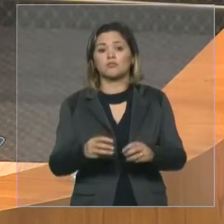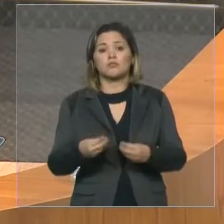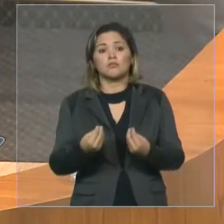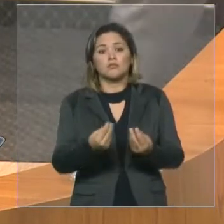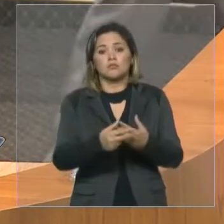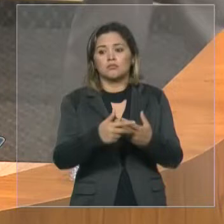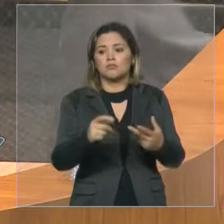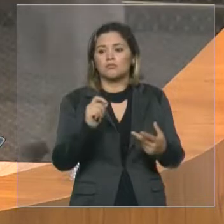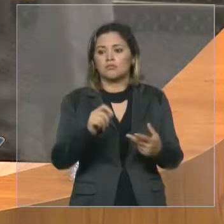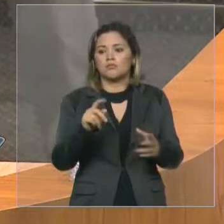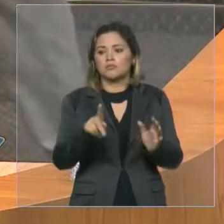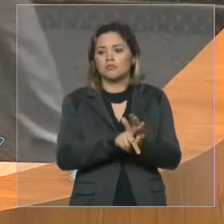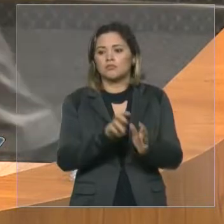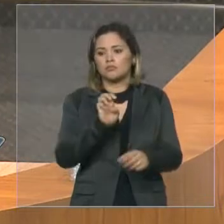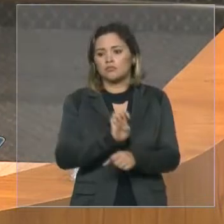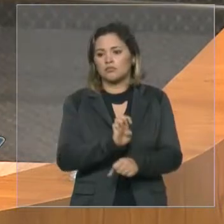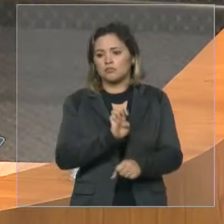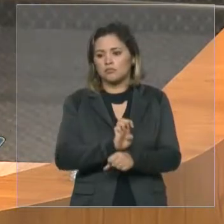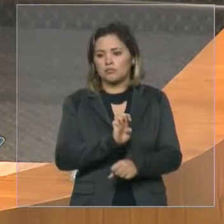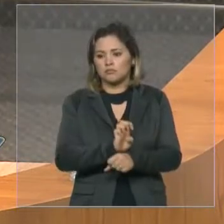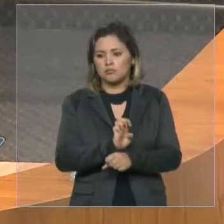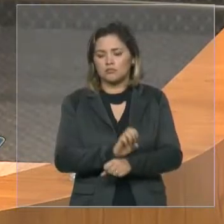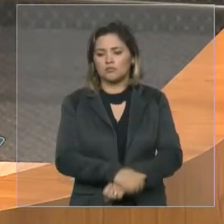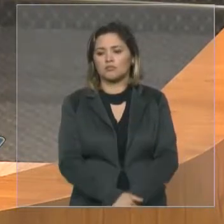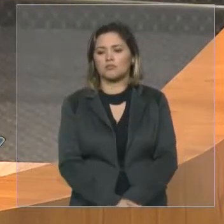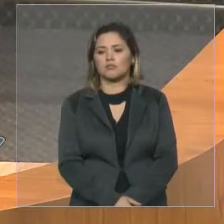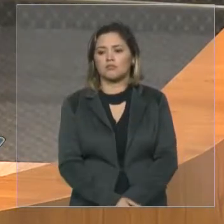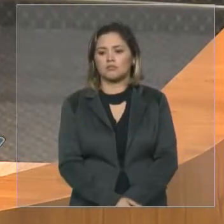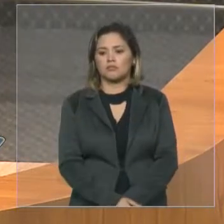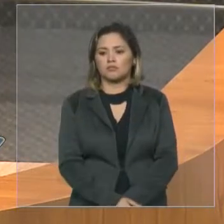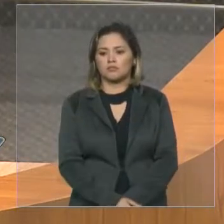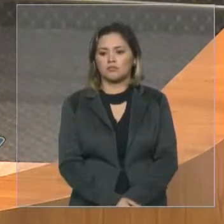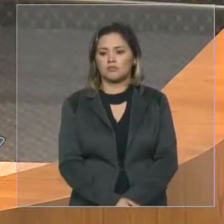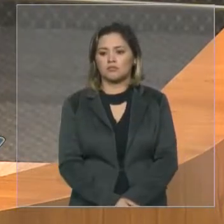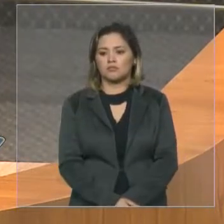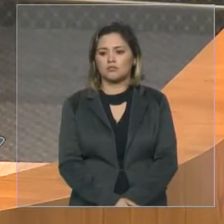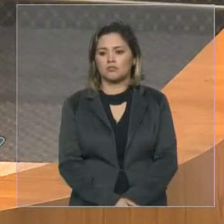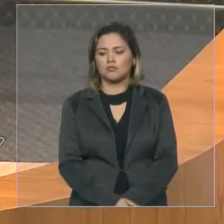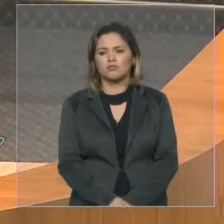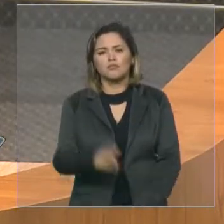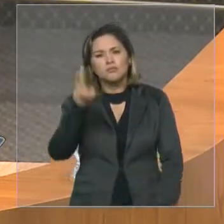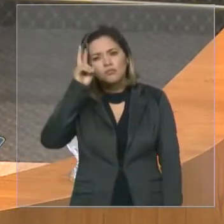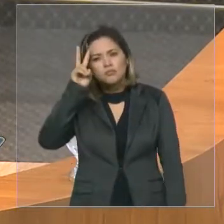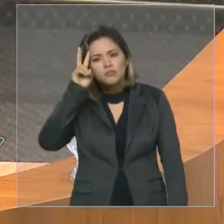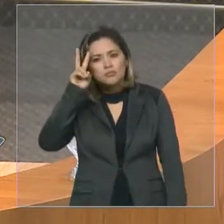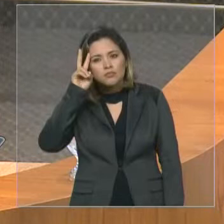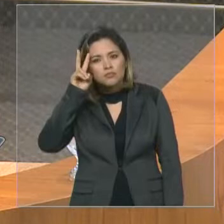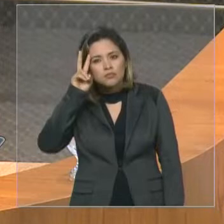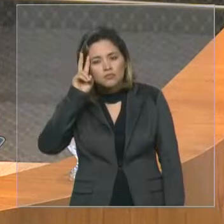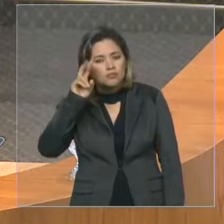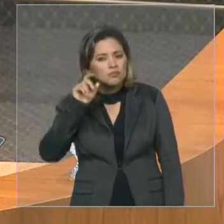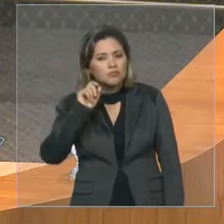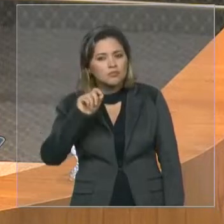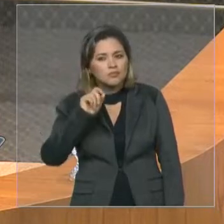você fizesse o que Coutinho, aquele Cláudio Coutinho, o tal do overlap, vocês se lembram? Que bota para cá, passa para lá.